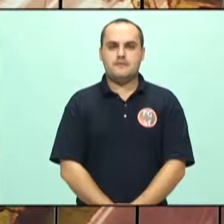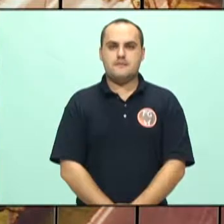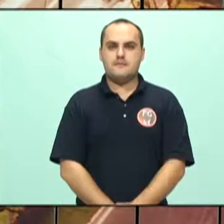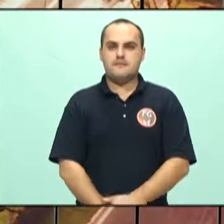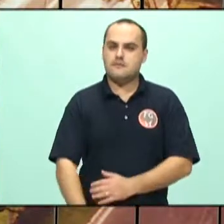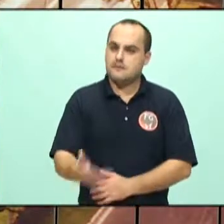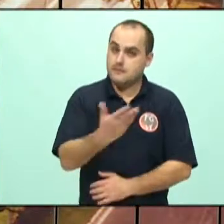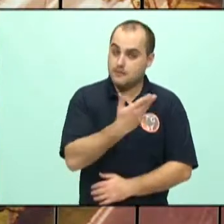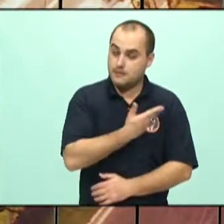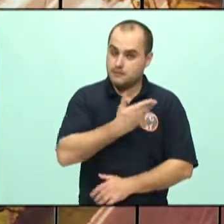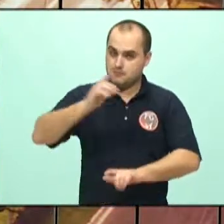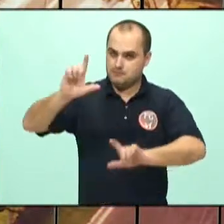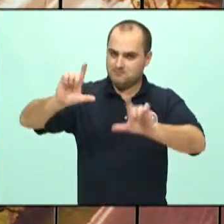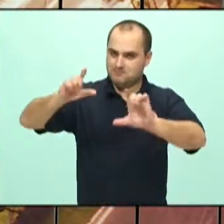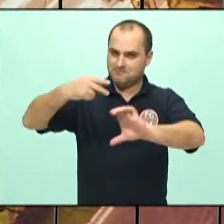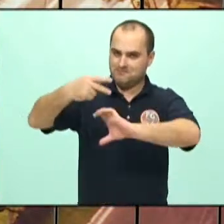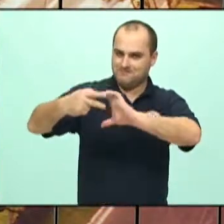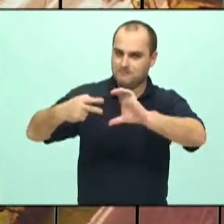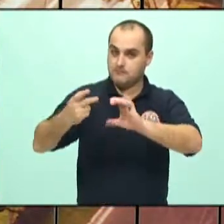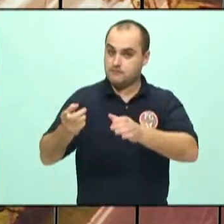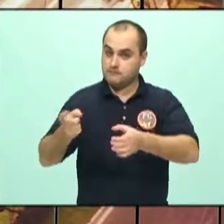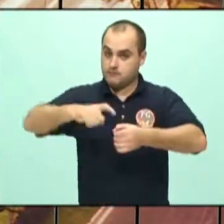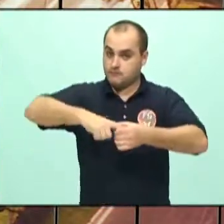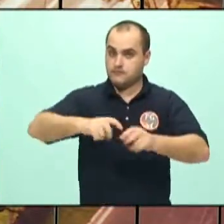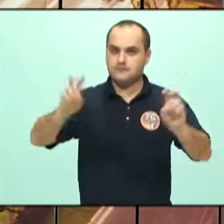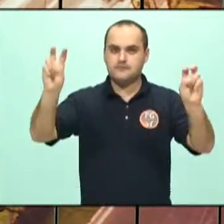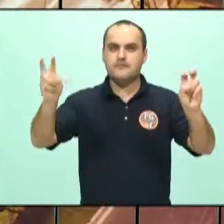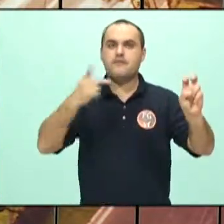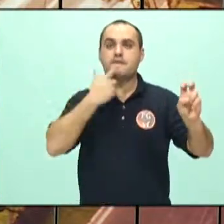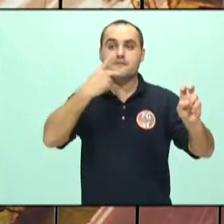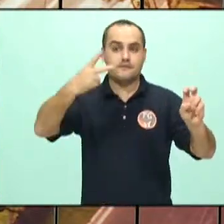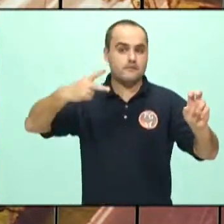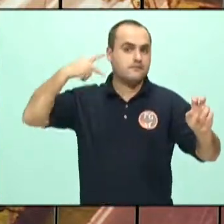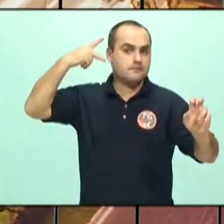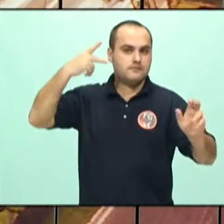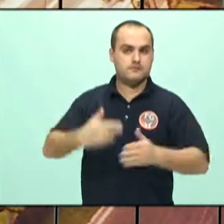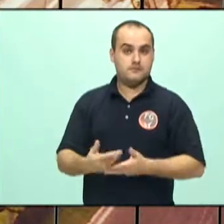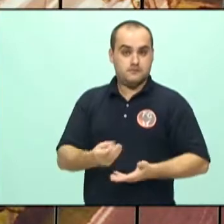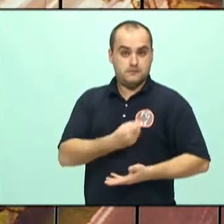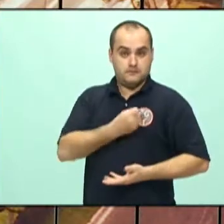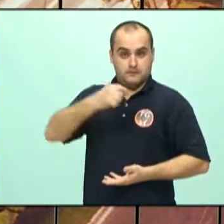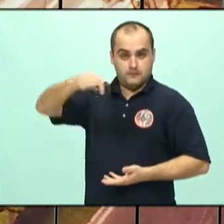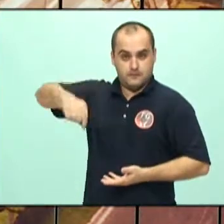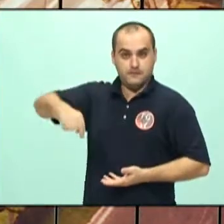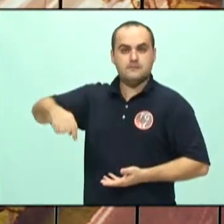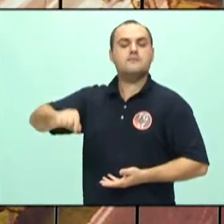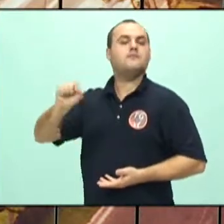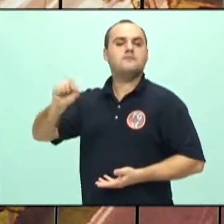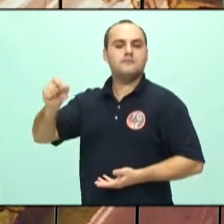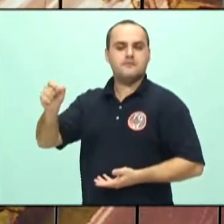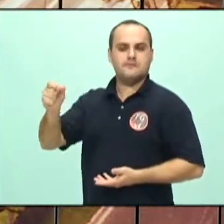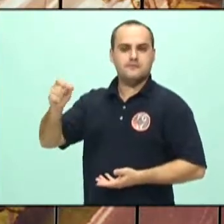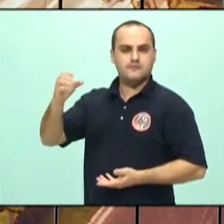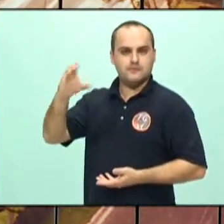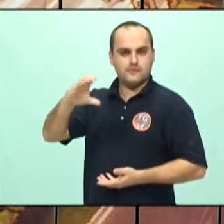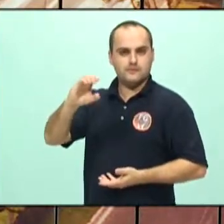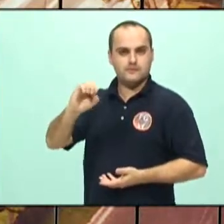Amigos da TV Câmara, estamos de volta com o programa Fala Vereador. Na edição de hoje, a presença do vereador Robson Coelho,